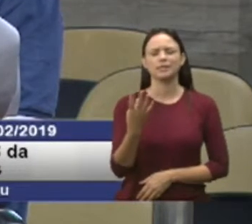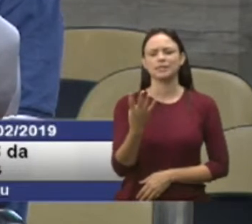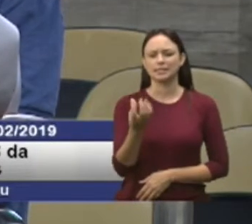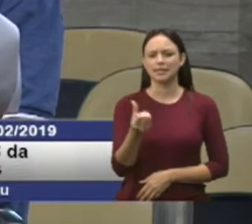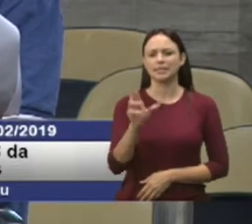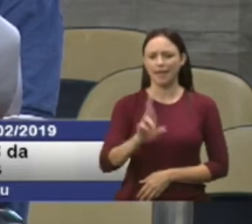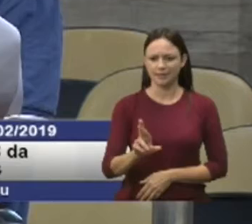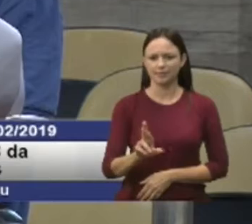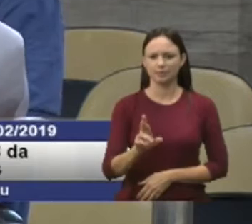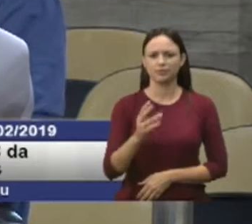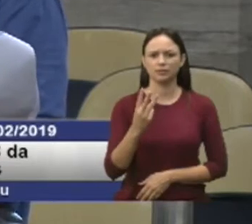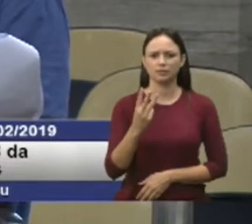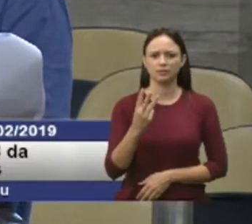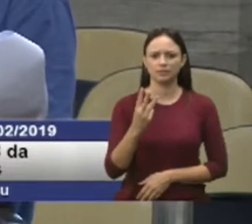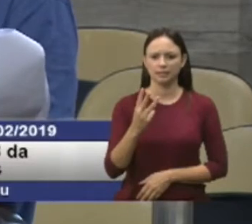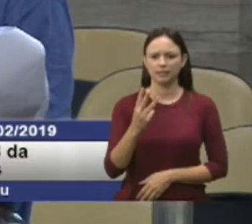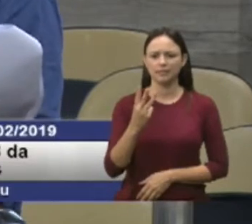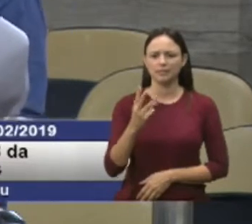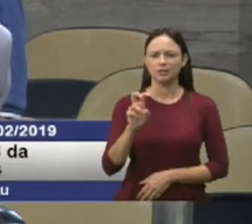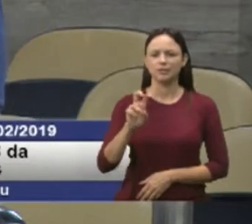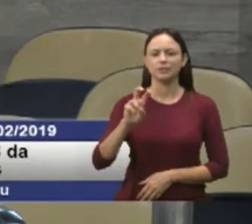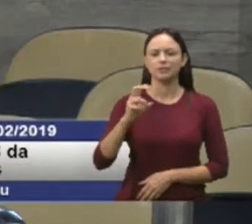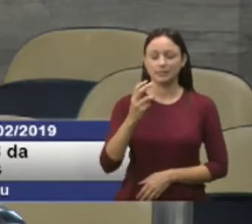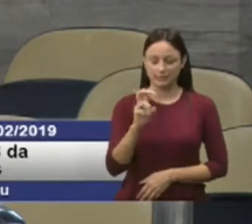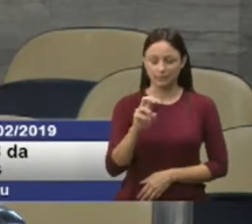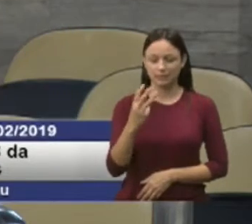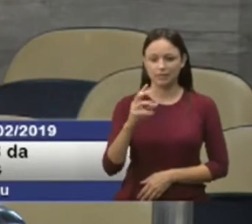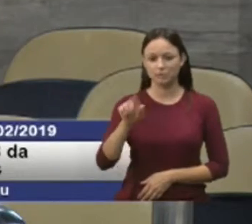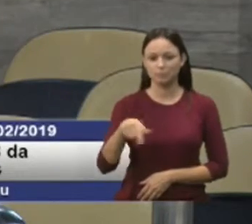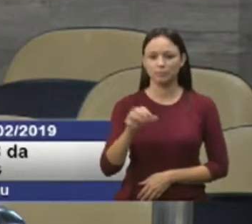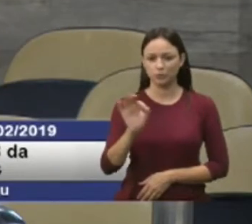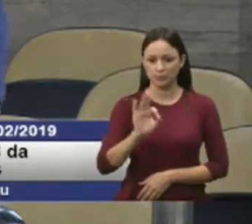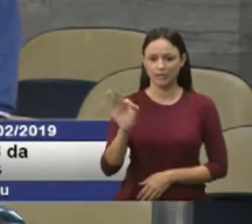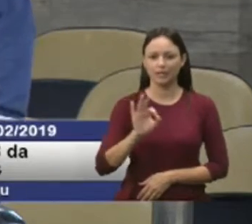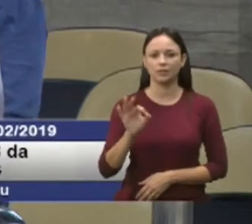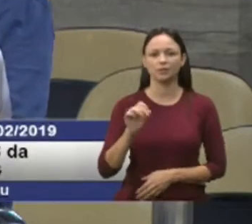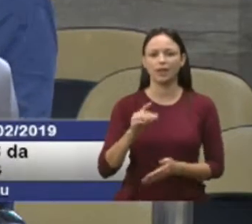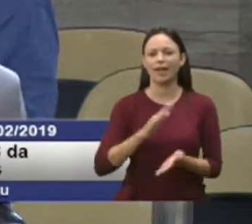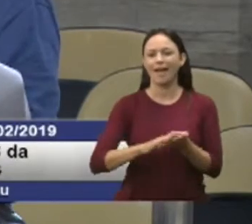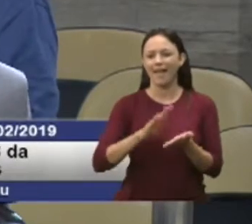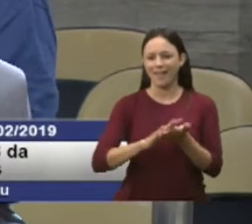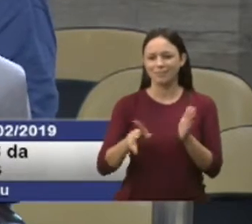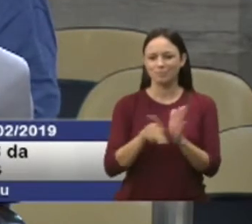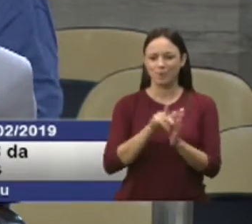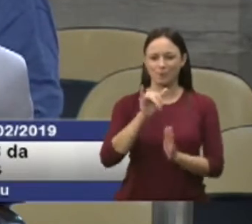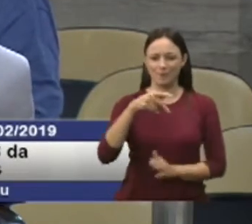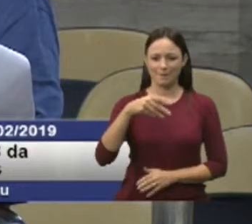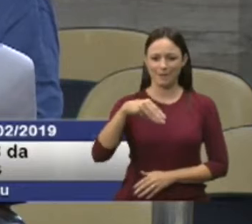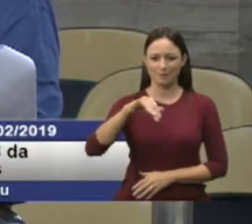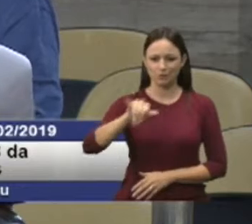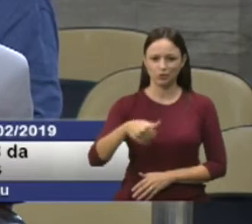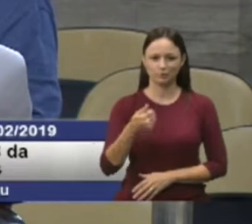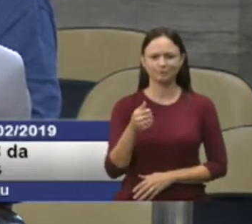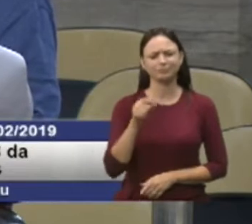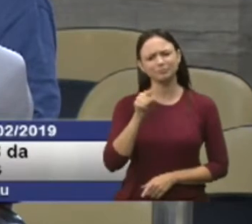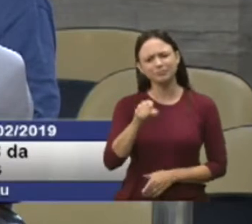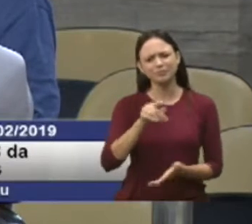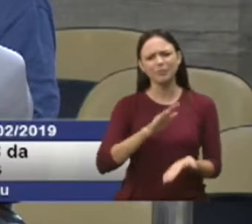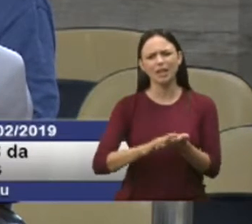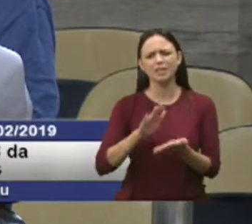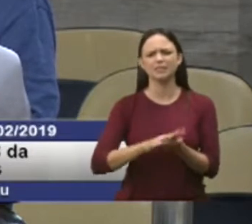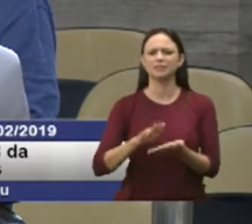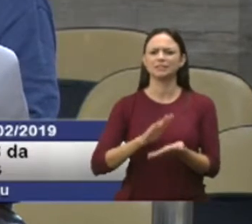R$ 12.610.446, 3,50% das despesas do IPMJ. Essa despesa em